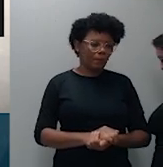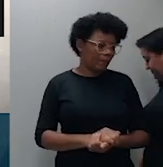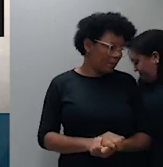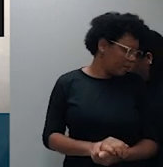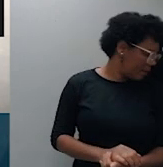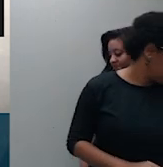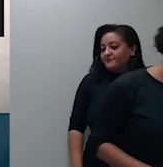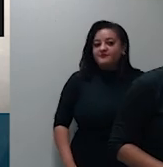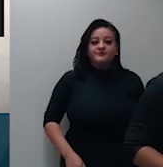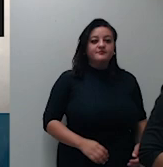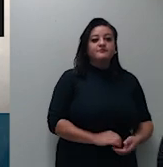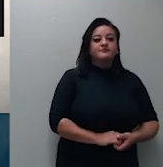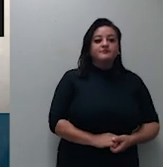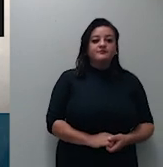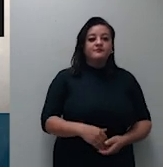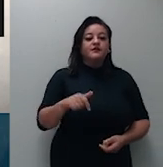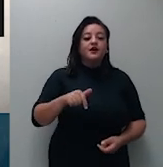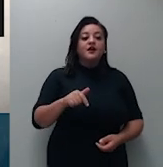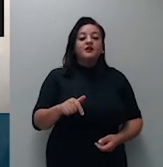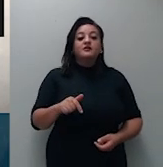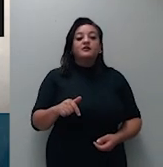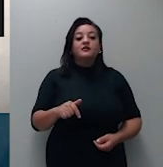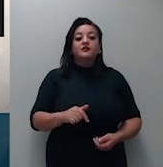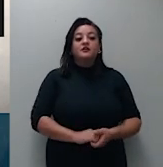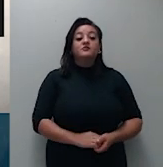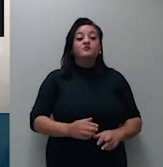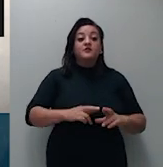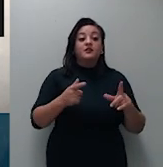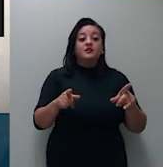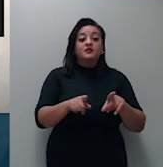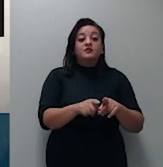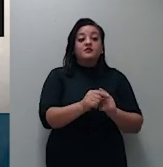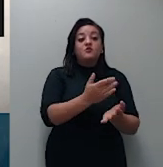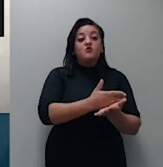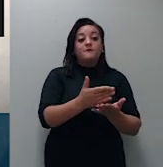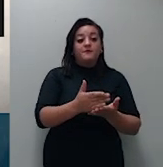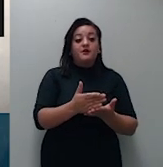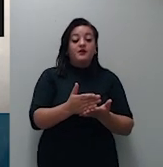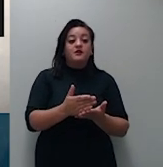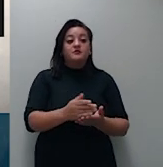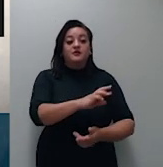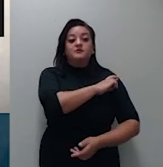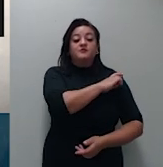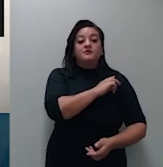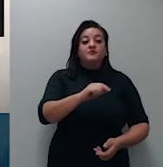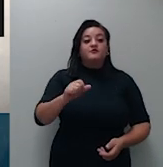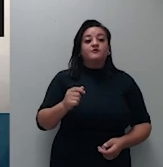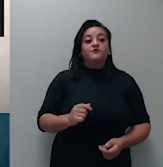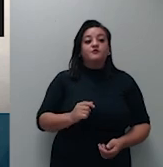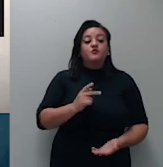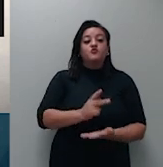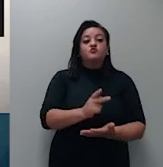e aqui é incontroverso desde a inicial